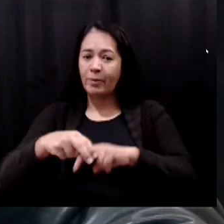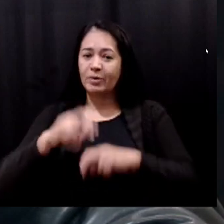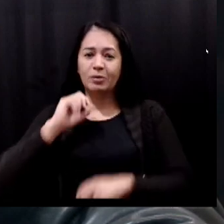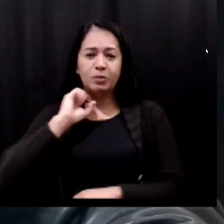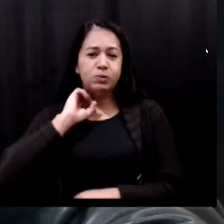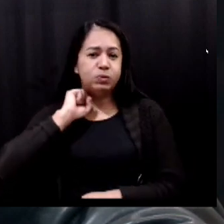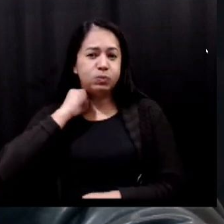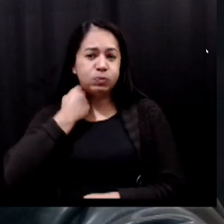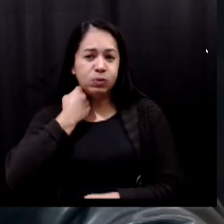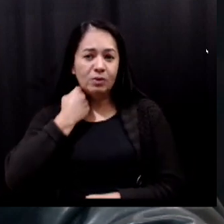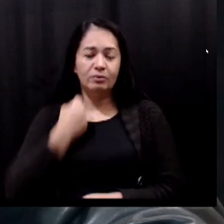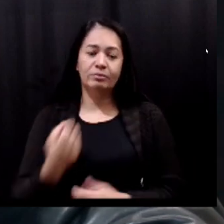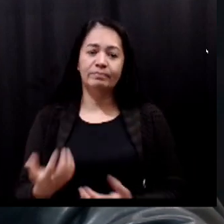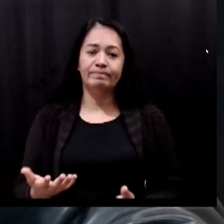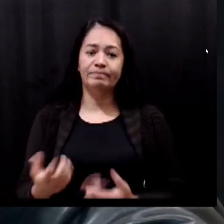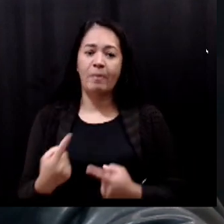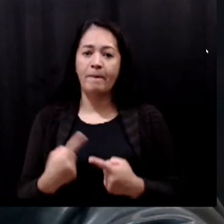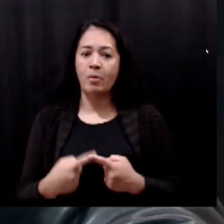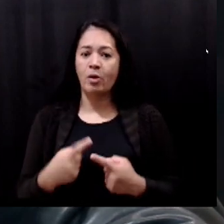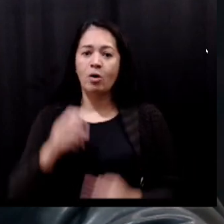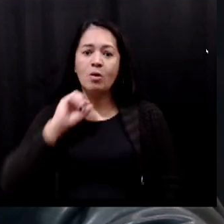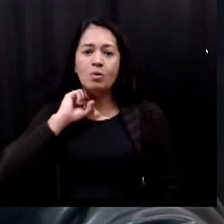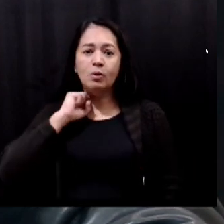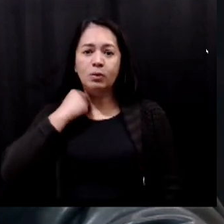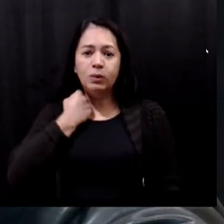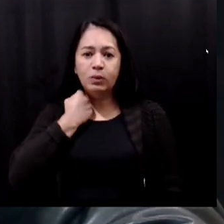O estresse,